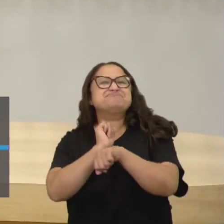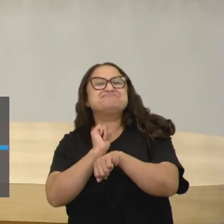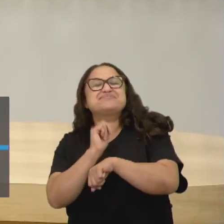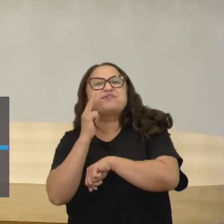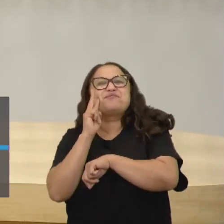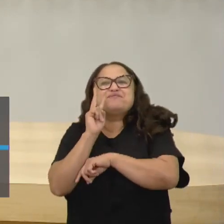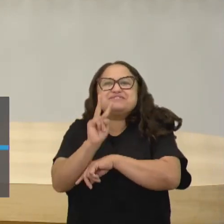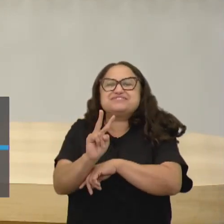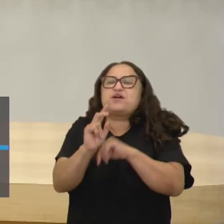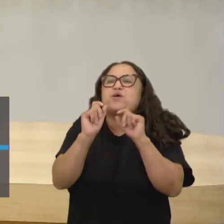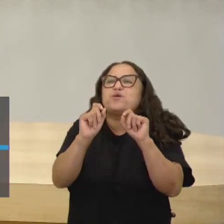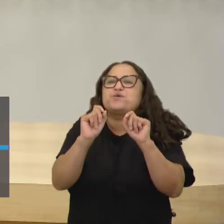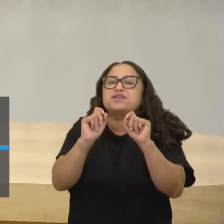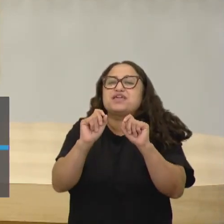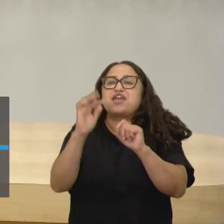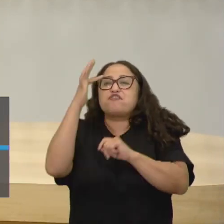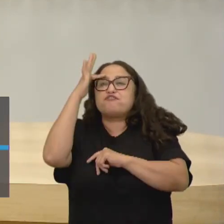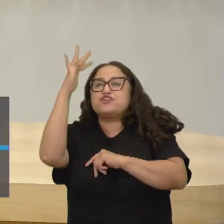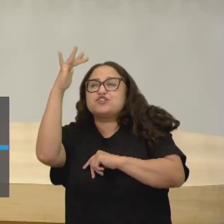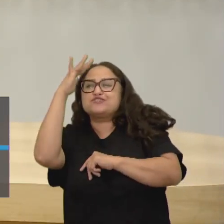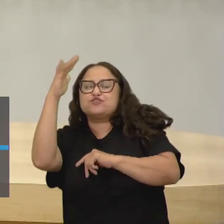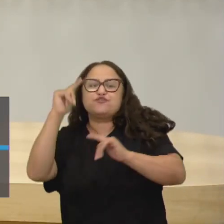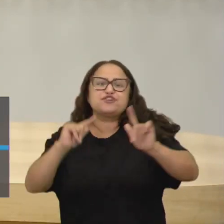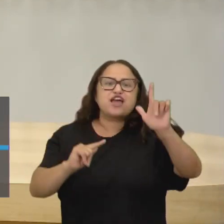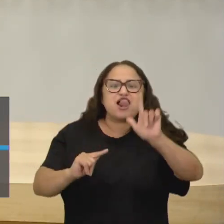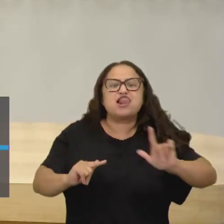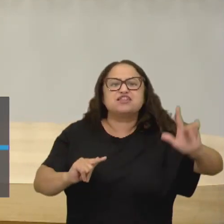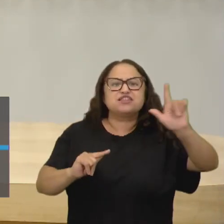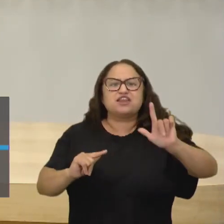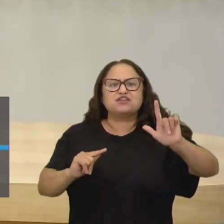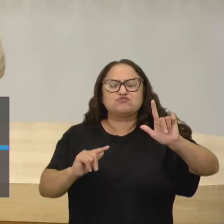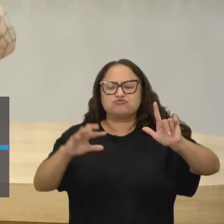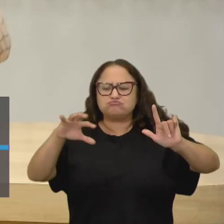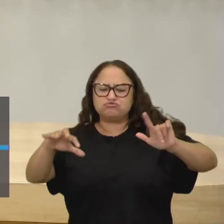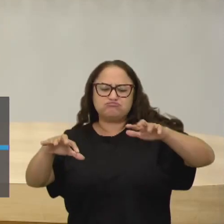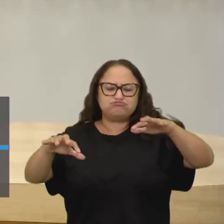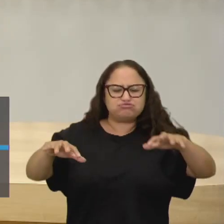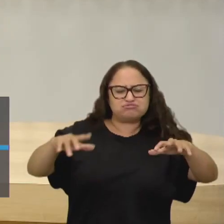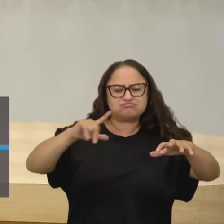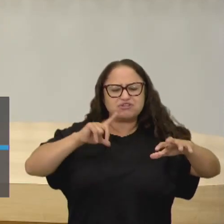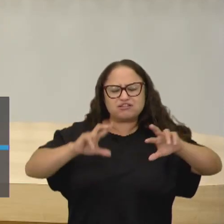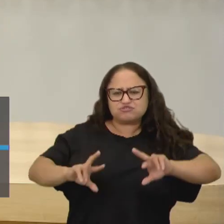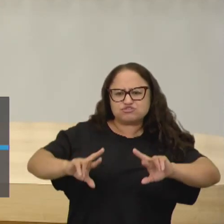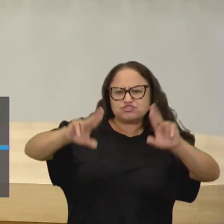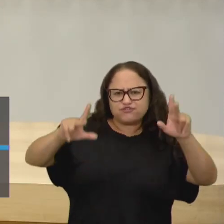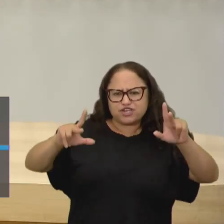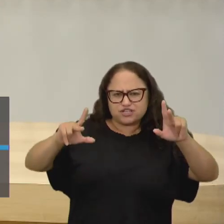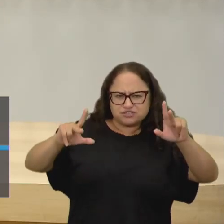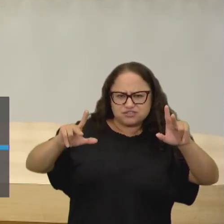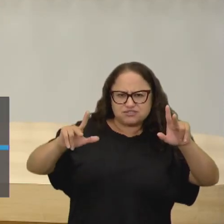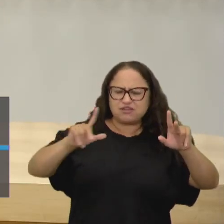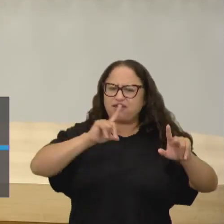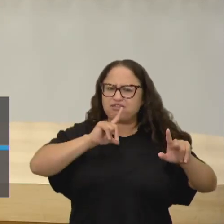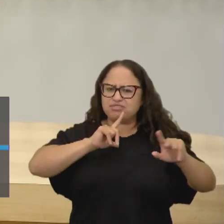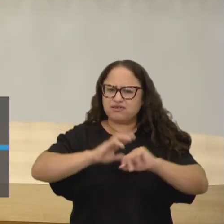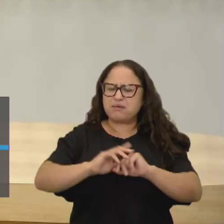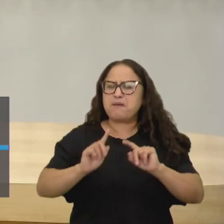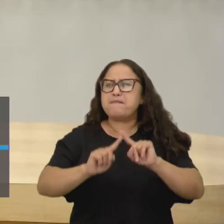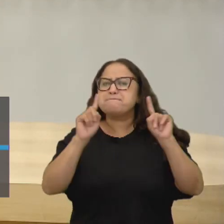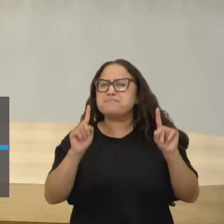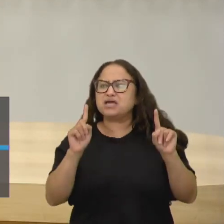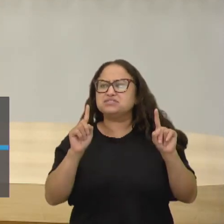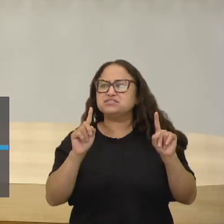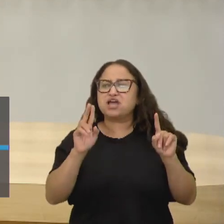filosofia e literatura, enquanto campos distintos, né, de saberes distintos e conhecimentos distintos, mas nada